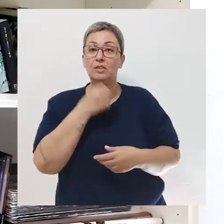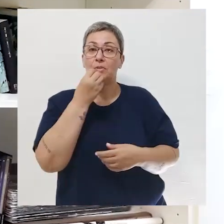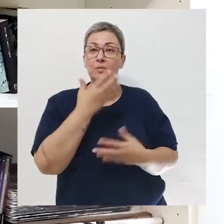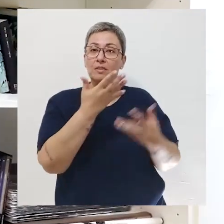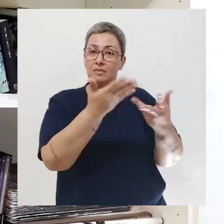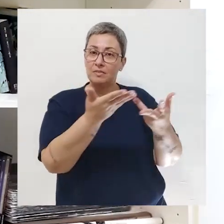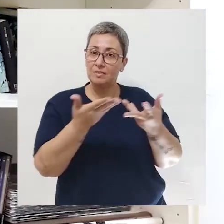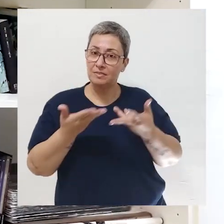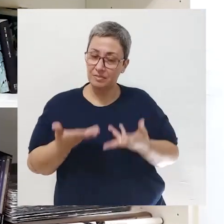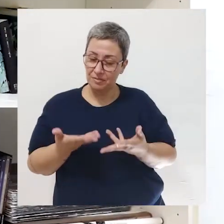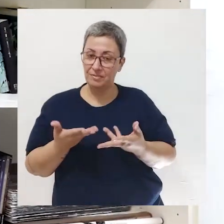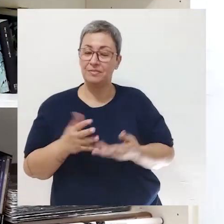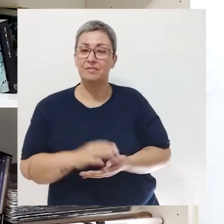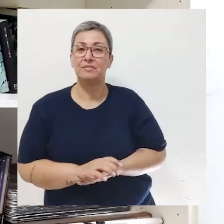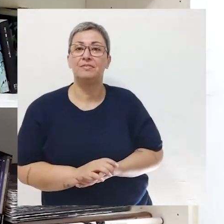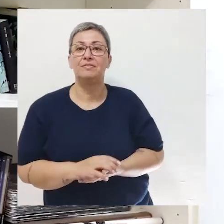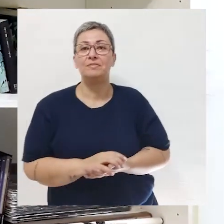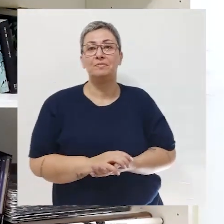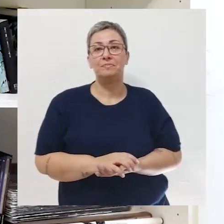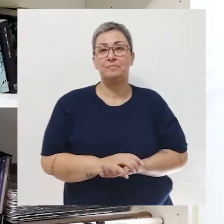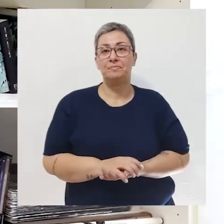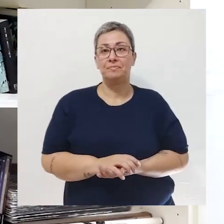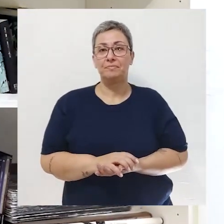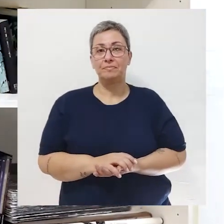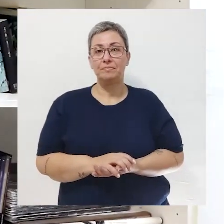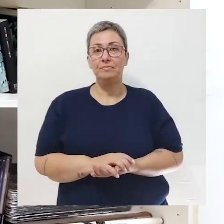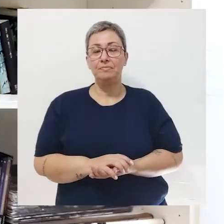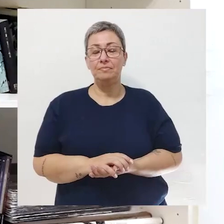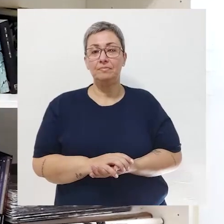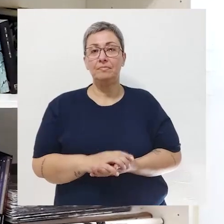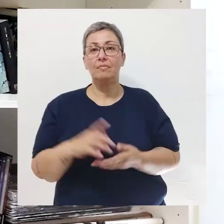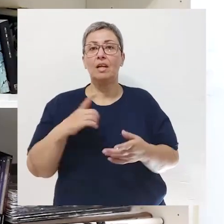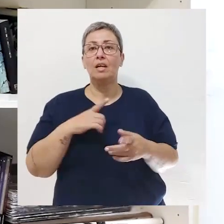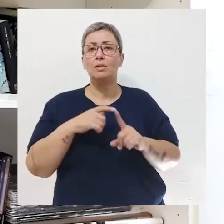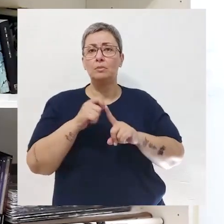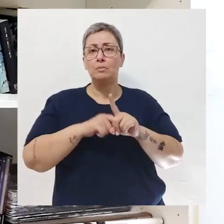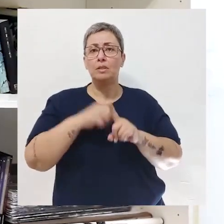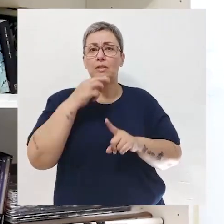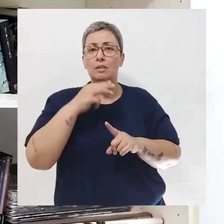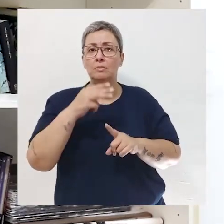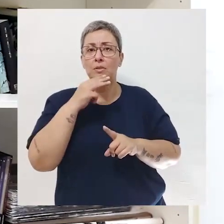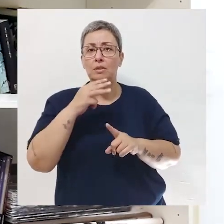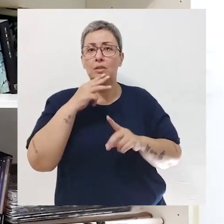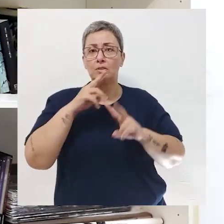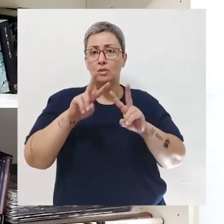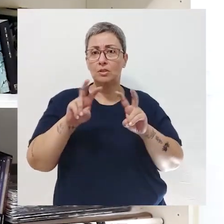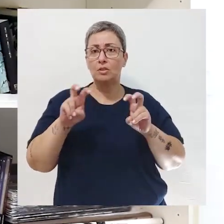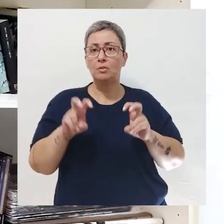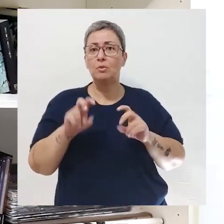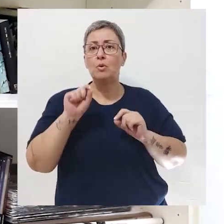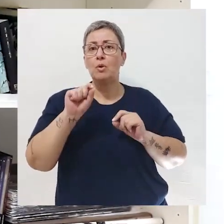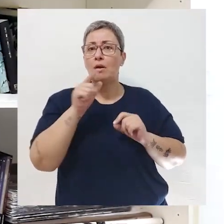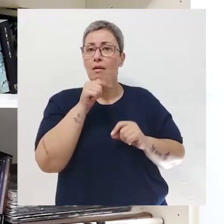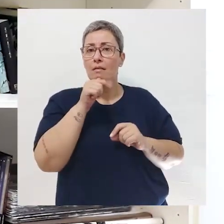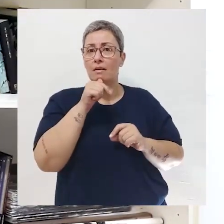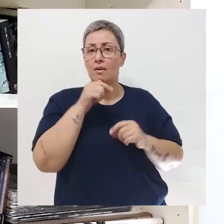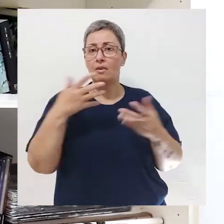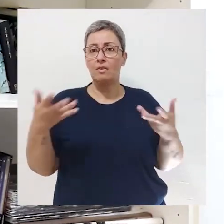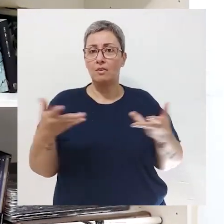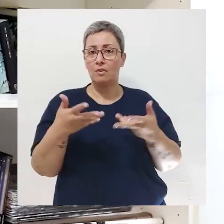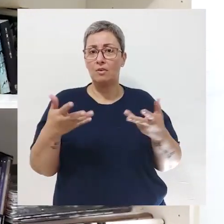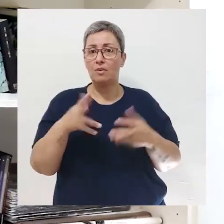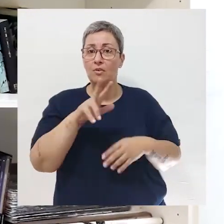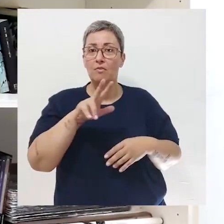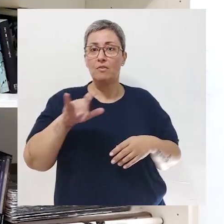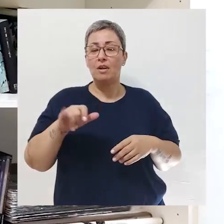Sejam todos e todas muito bem-vindos e muito bem-vindas. No mês de março, nosso tema é água e hoje